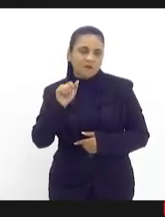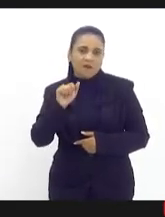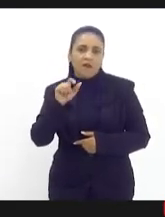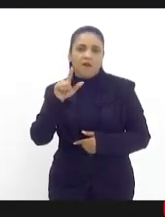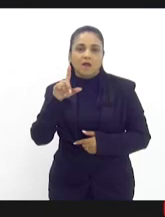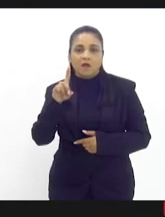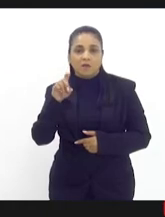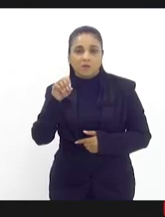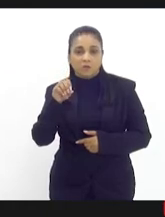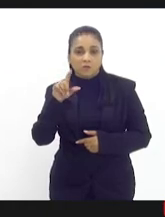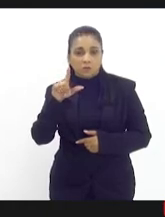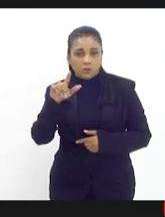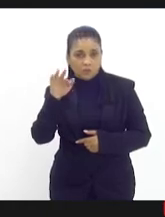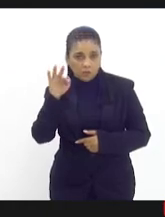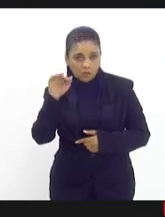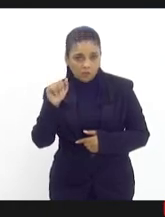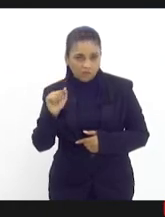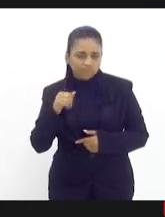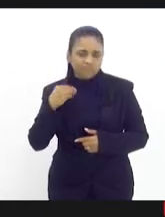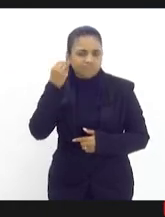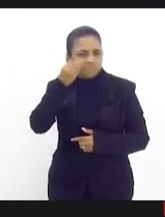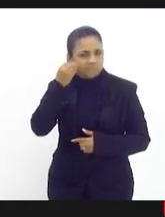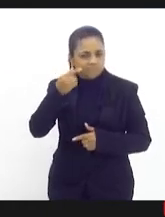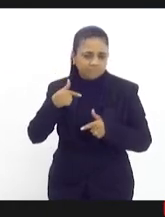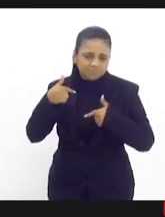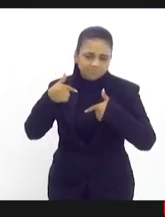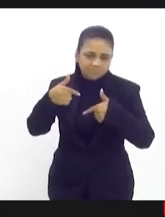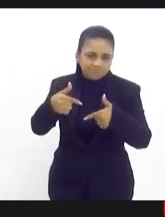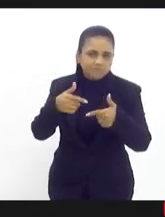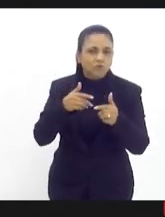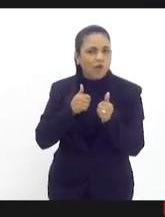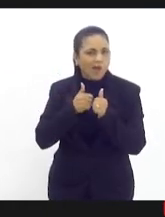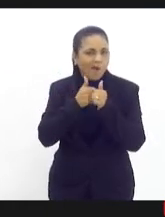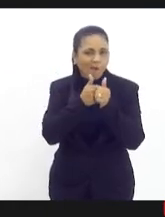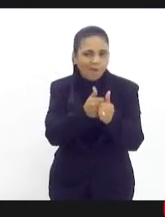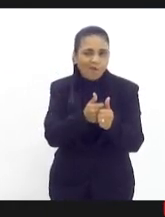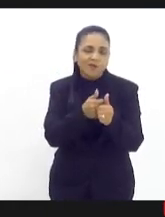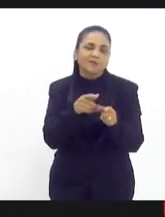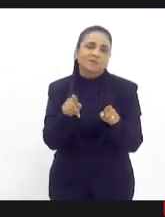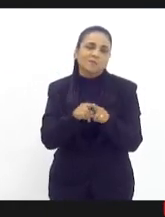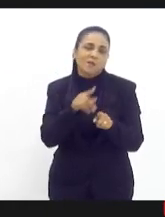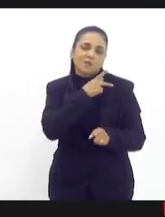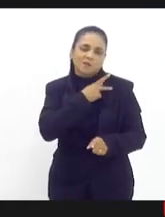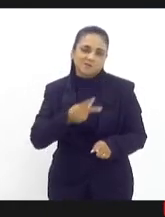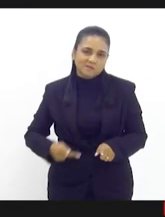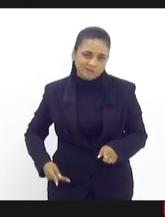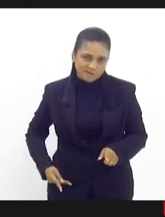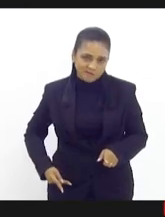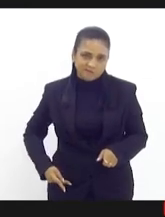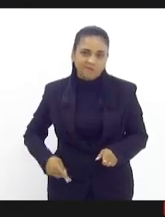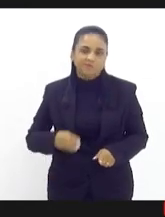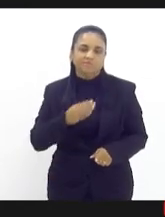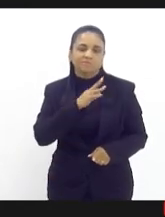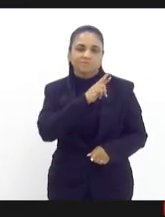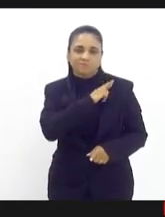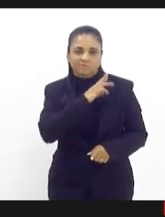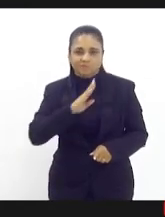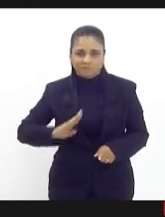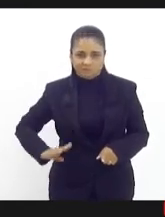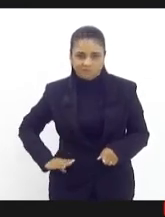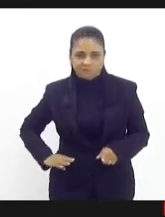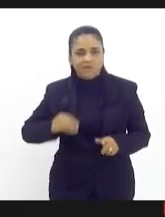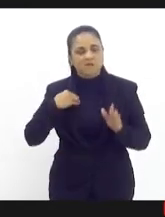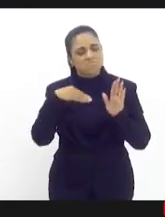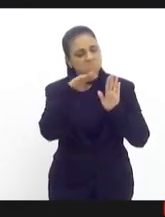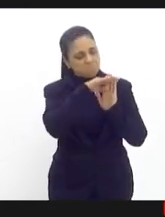muitos anos. Pedido do nosso presidente querido Bacelar também, que sempre tem apoiado o governo. E eu também tenho procurado votar nas pautas positivas